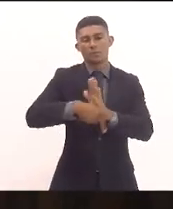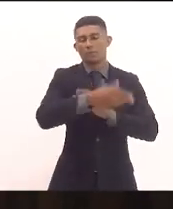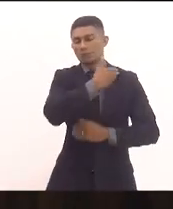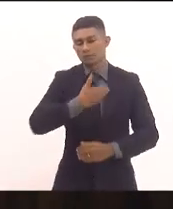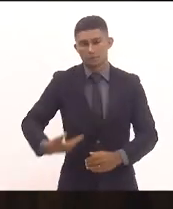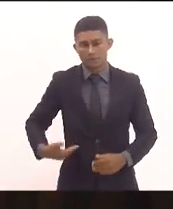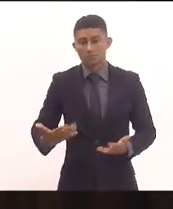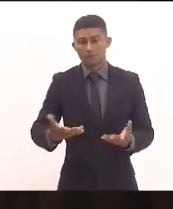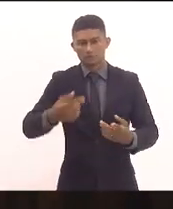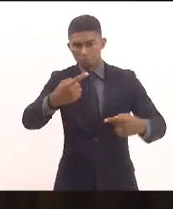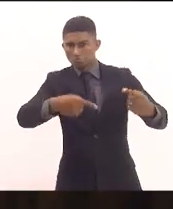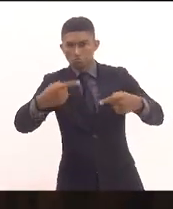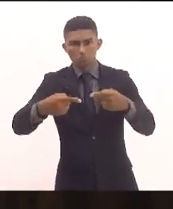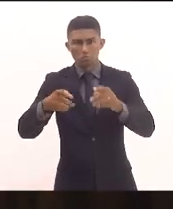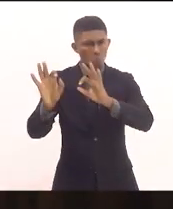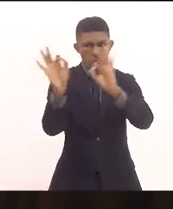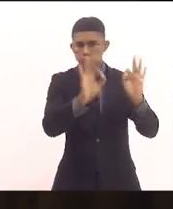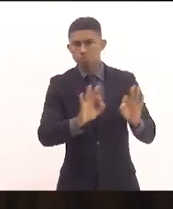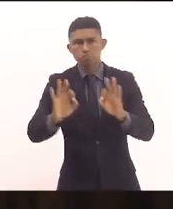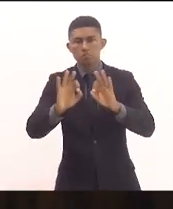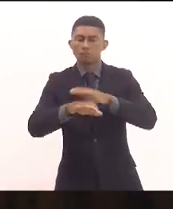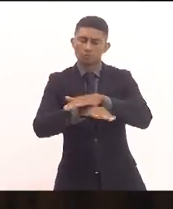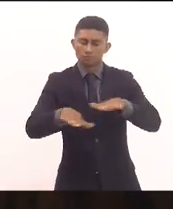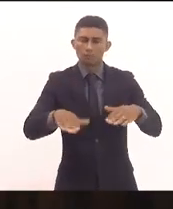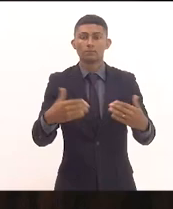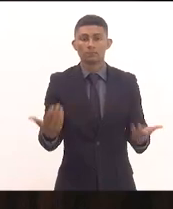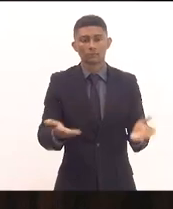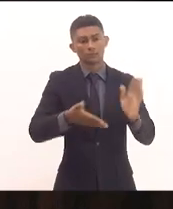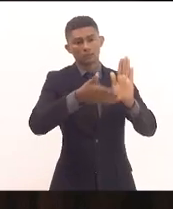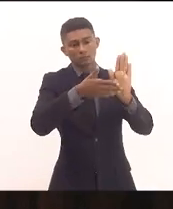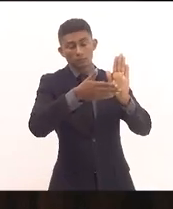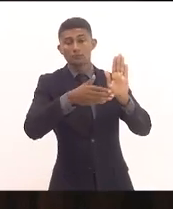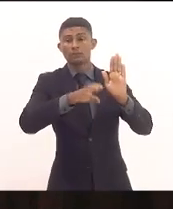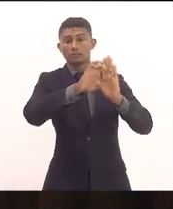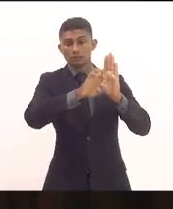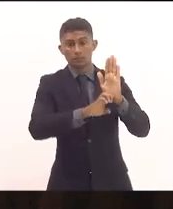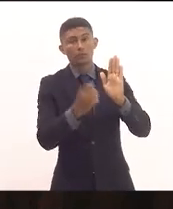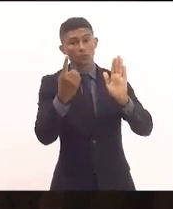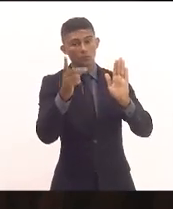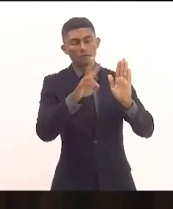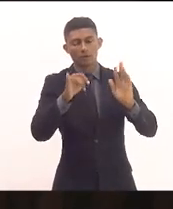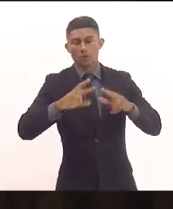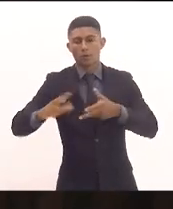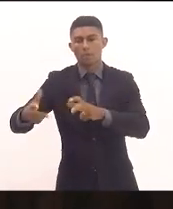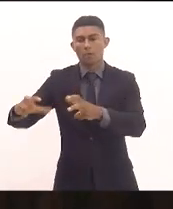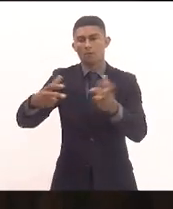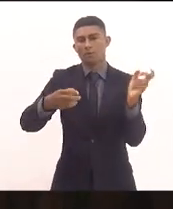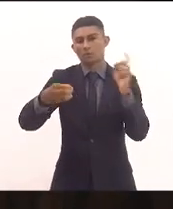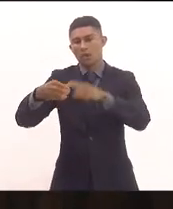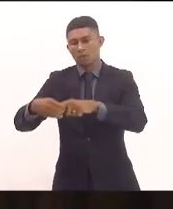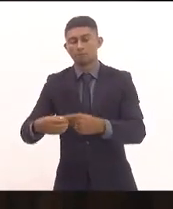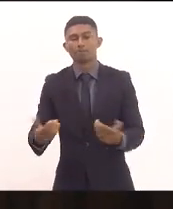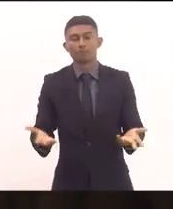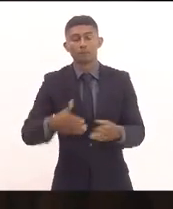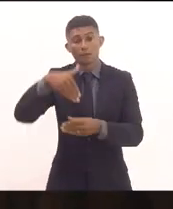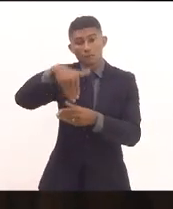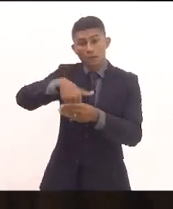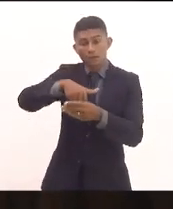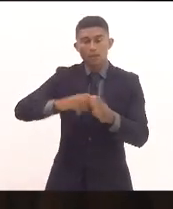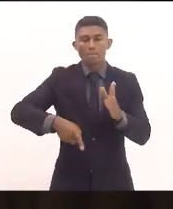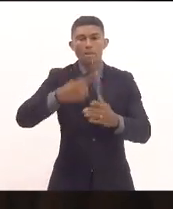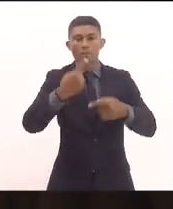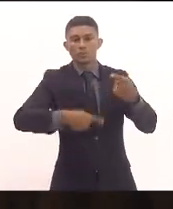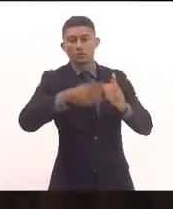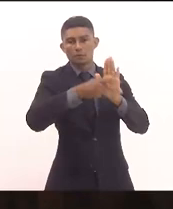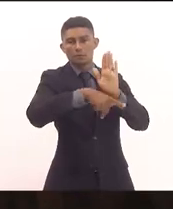discussão, não havendo quem queira discutir, encerra a discussão. A presente proposta recebeu uma emenda e retorna às comissões. Em votação, em primeira discussão, projeto